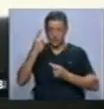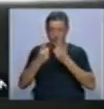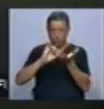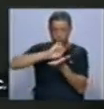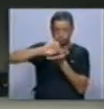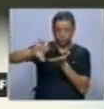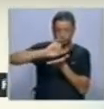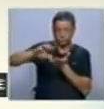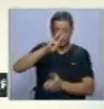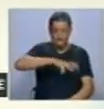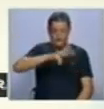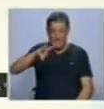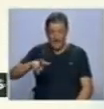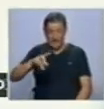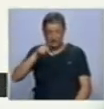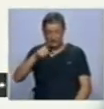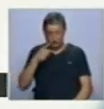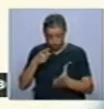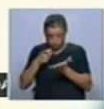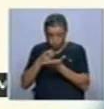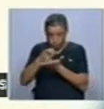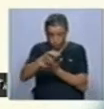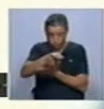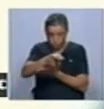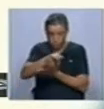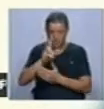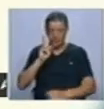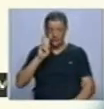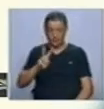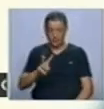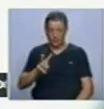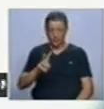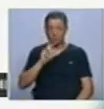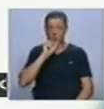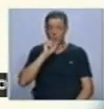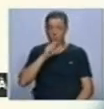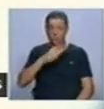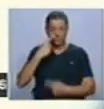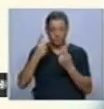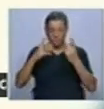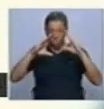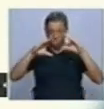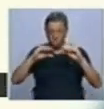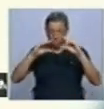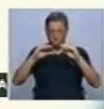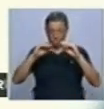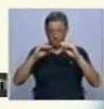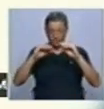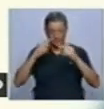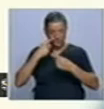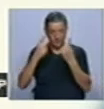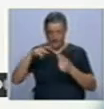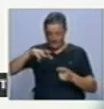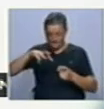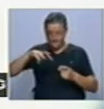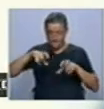tinham milhares destas criaturas que nós estamos a ver. Olha, ele pode parecer muito fofinho, este micróbio, mas